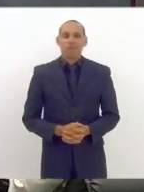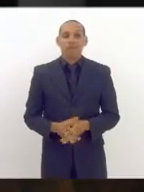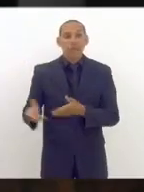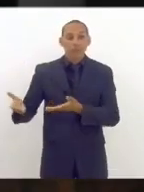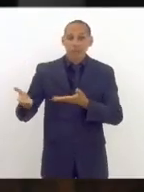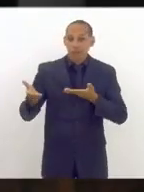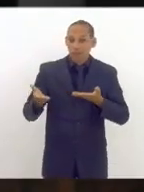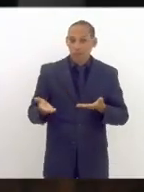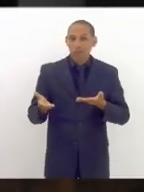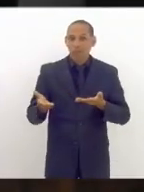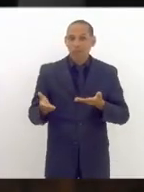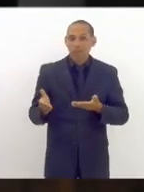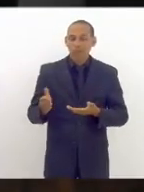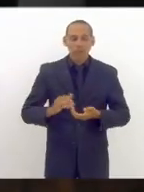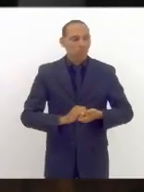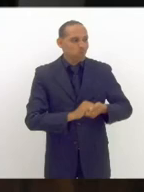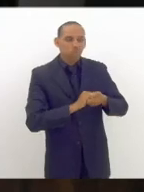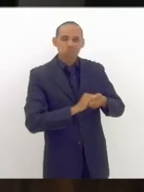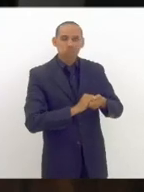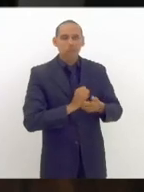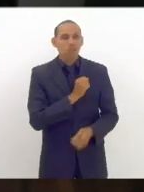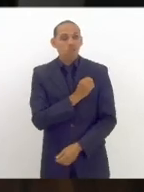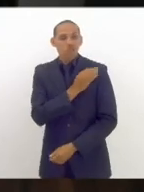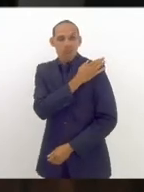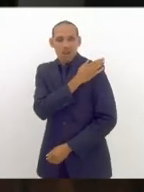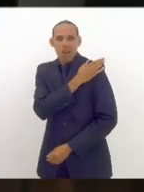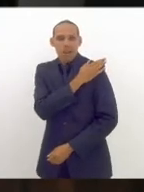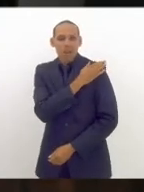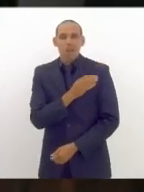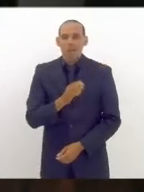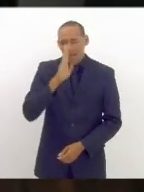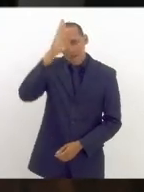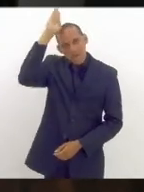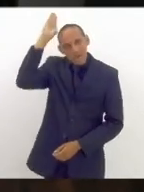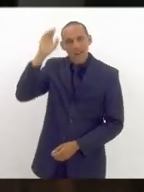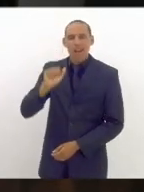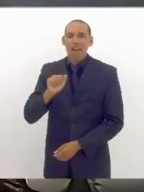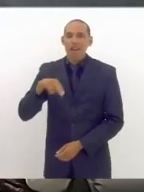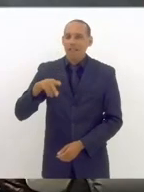Convido para fazer uma saudação a Coronel Bombeiro Militar, Andréia Lengluber.